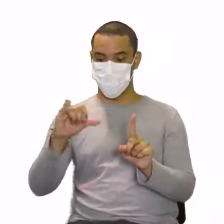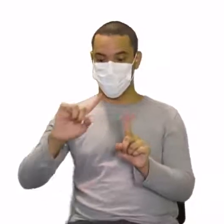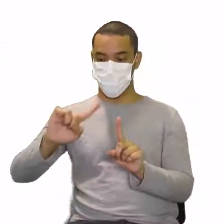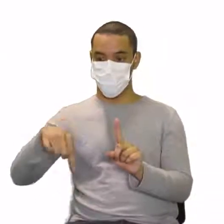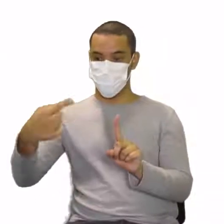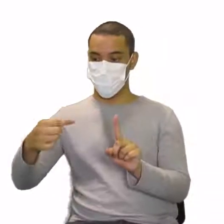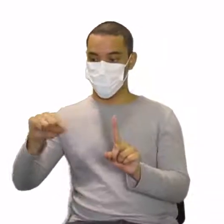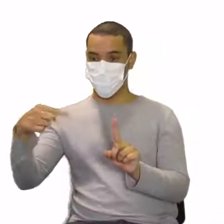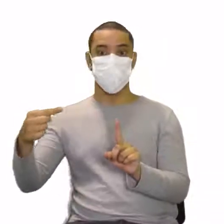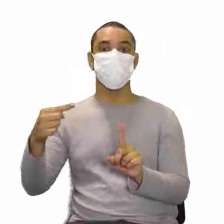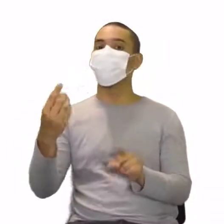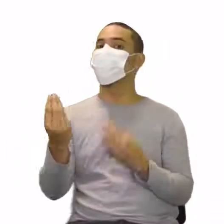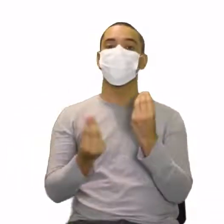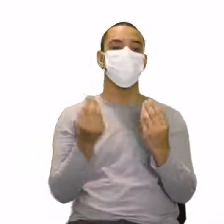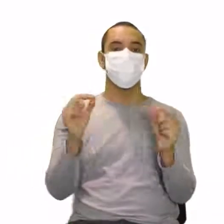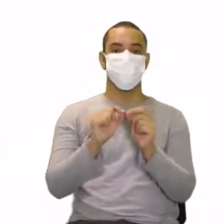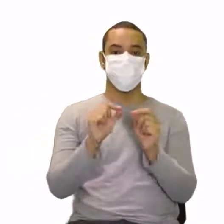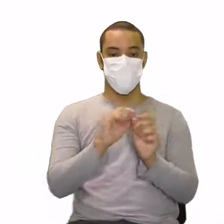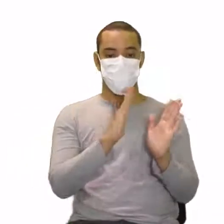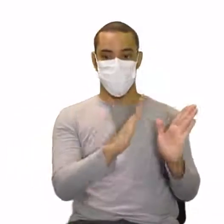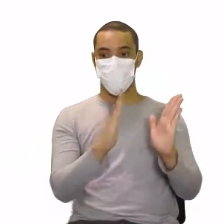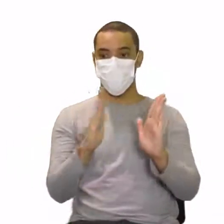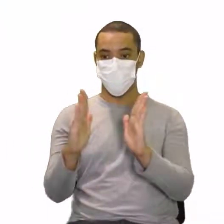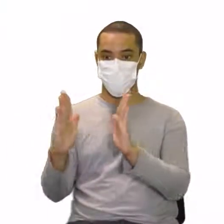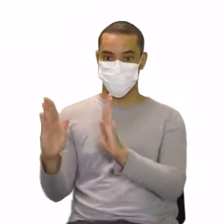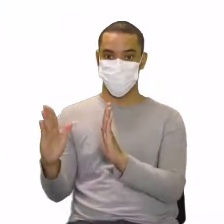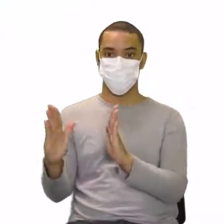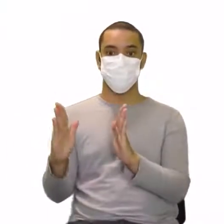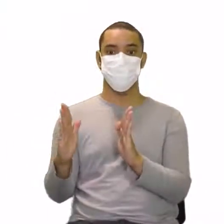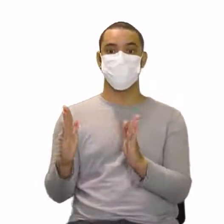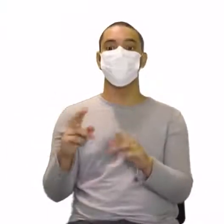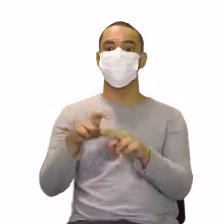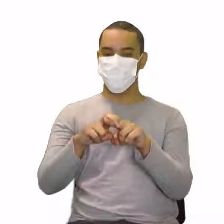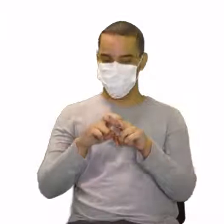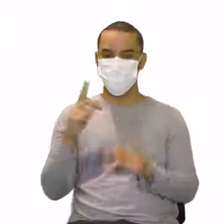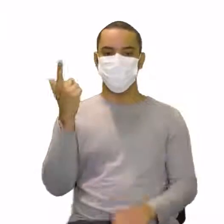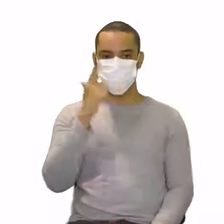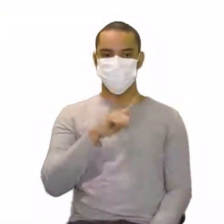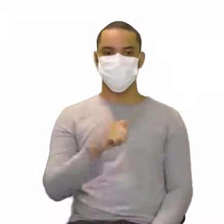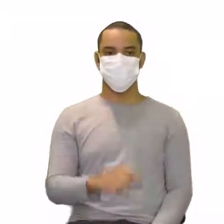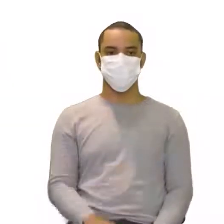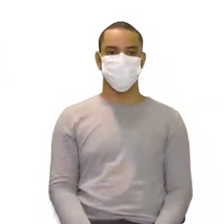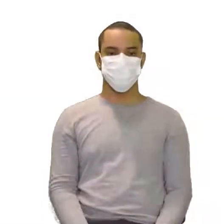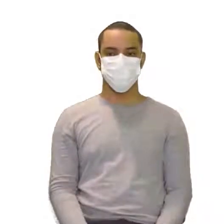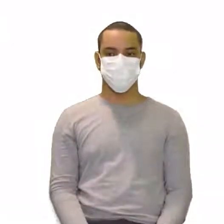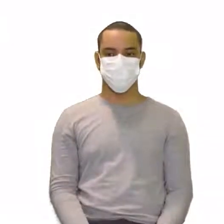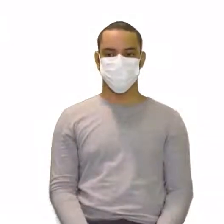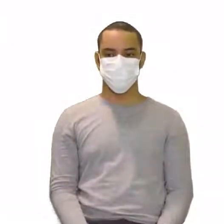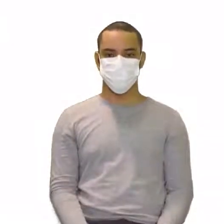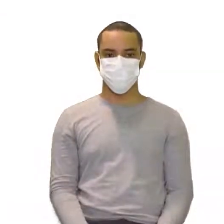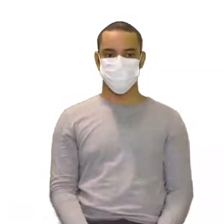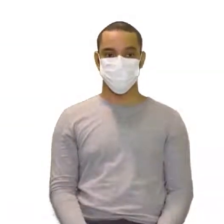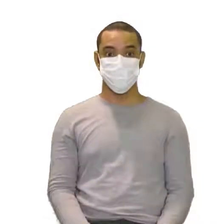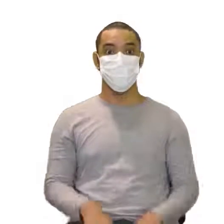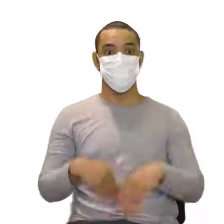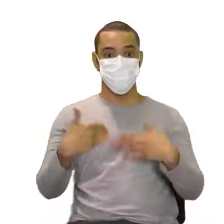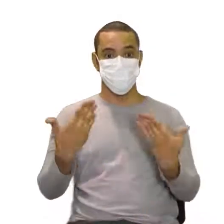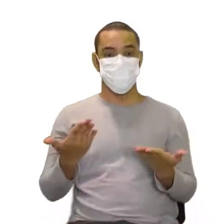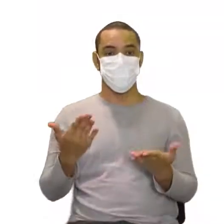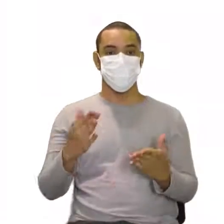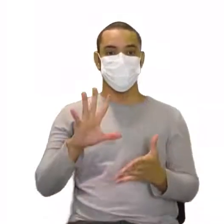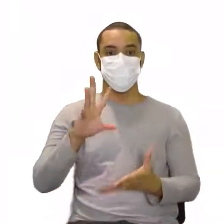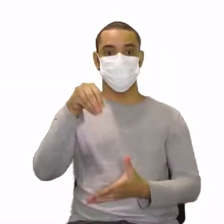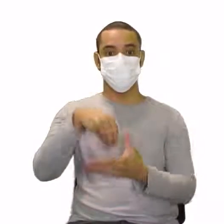sucessões aí até chegar no que ele queria, que era medir. Então, ele conseguiu. Bom, a versão mais difundida da